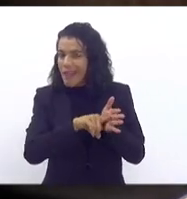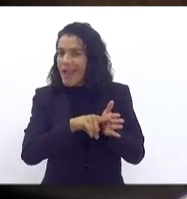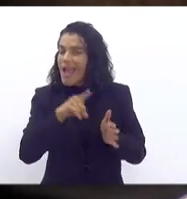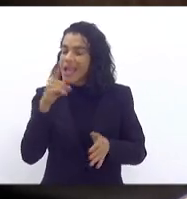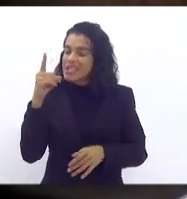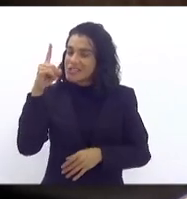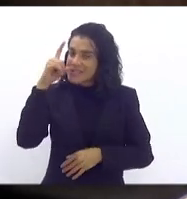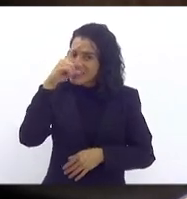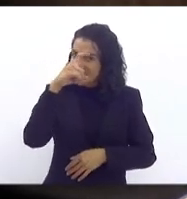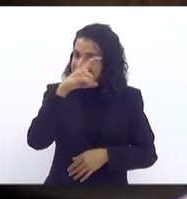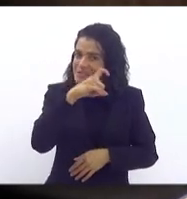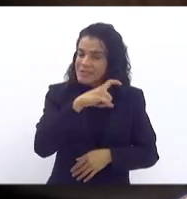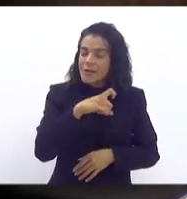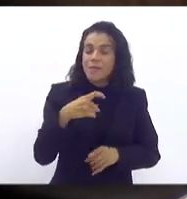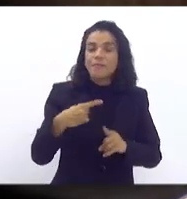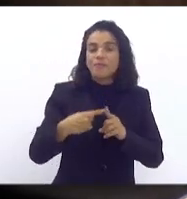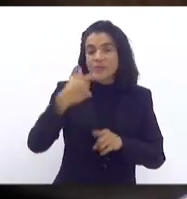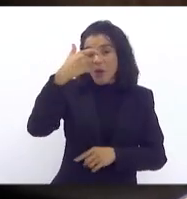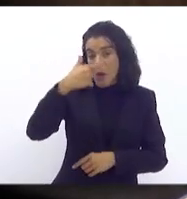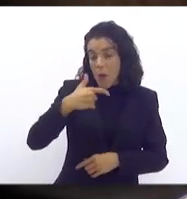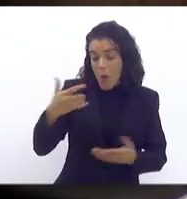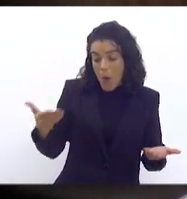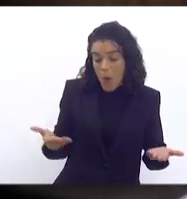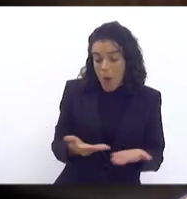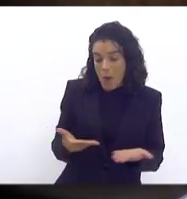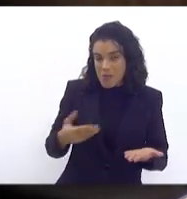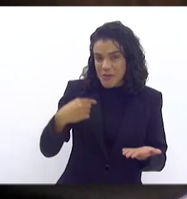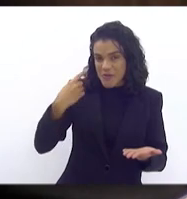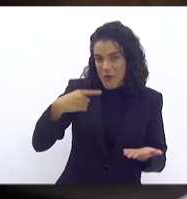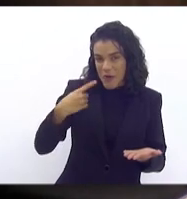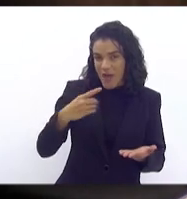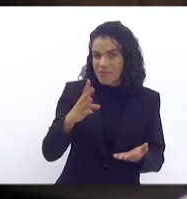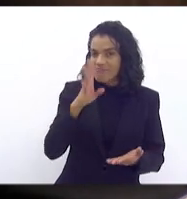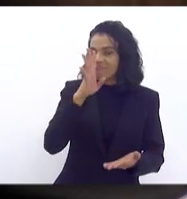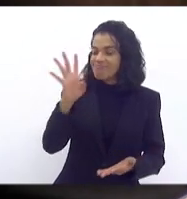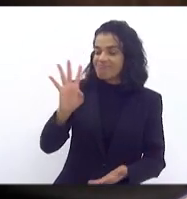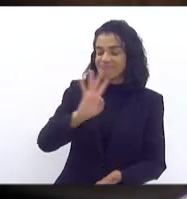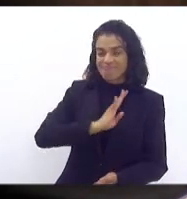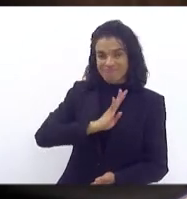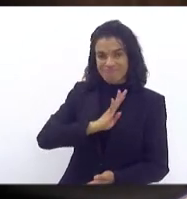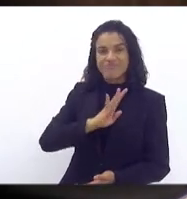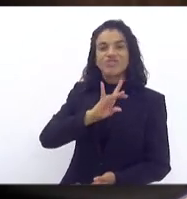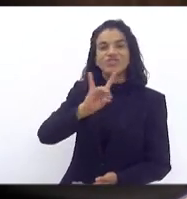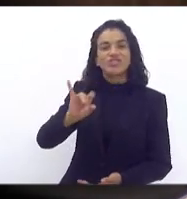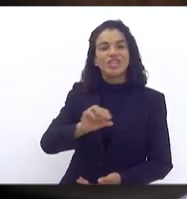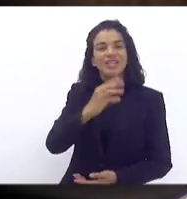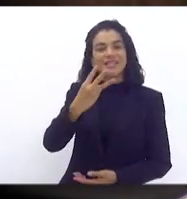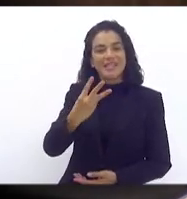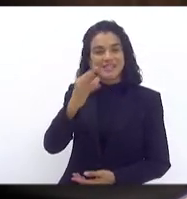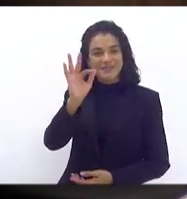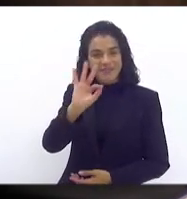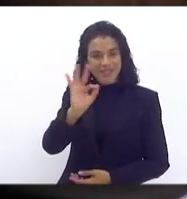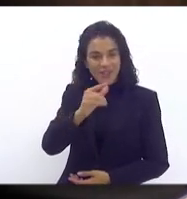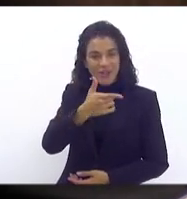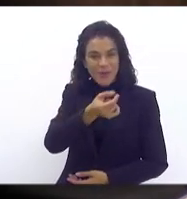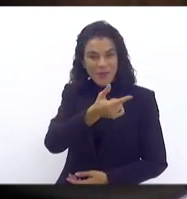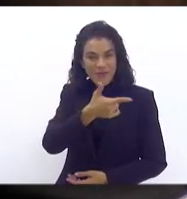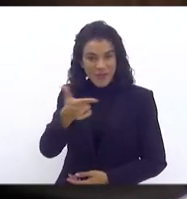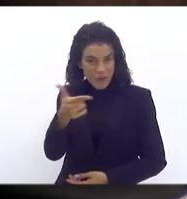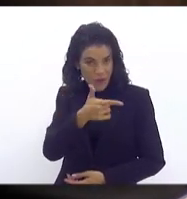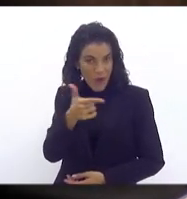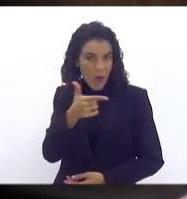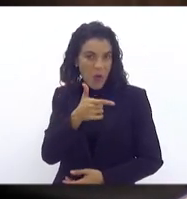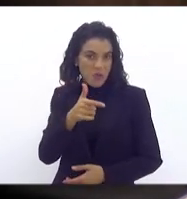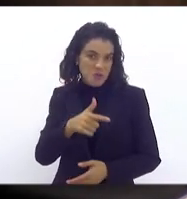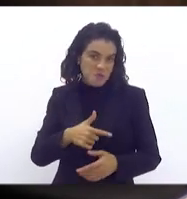porque Ah se eu hoje acusado de no dia 3 de fevereiro de 2022 ter feito alguma